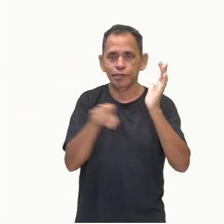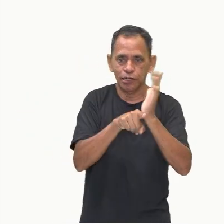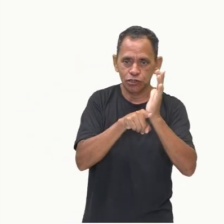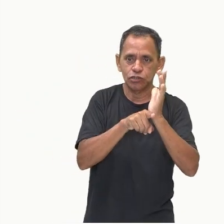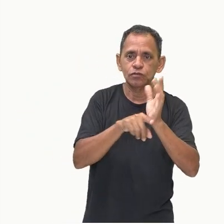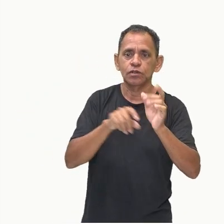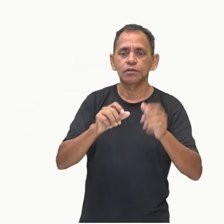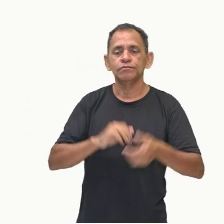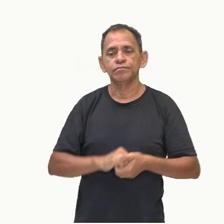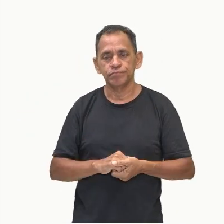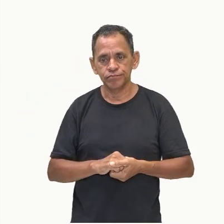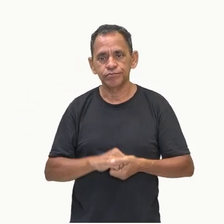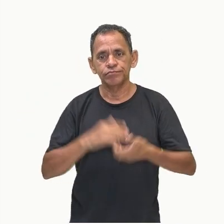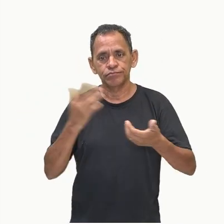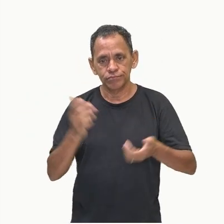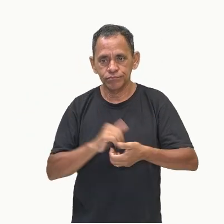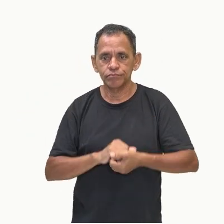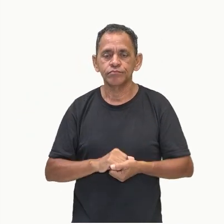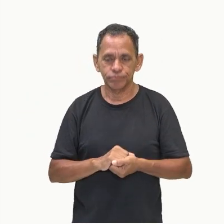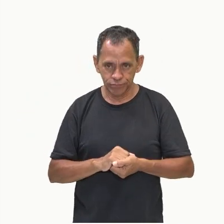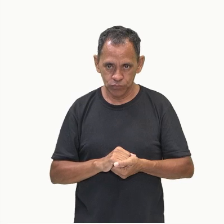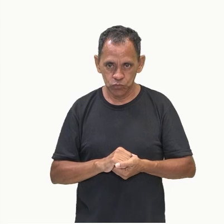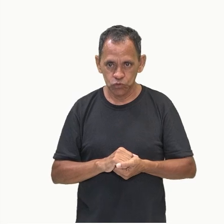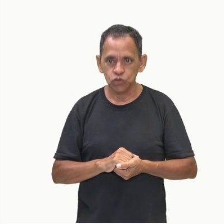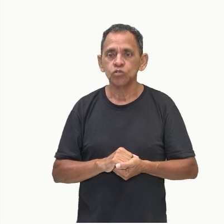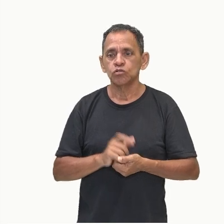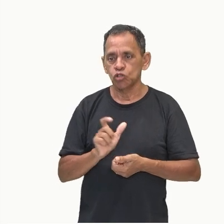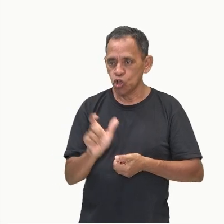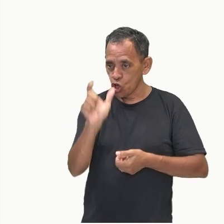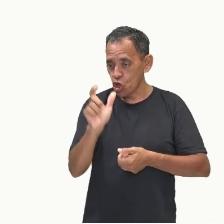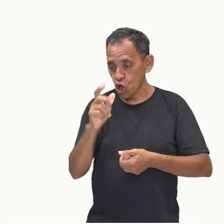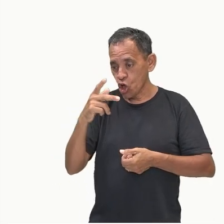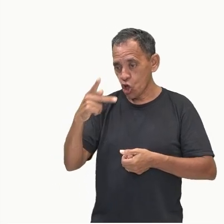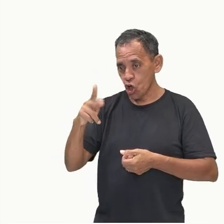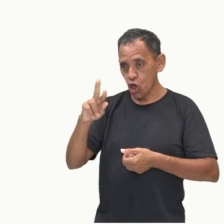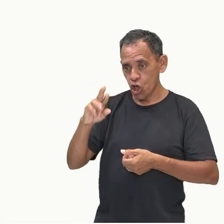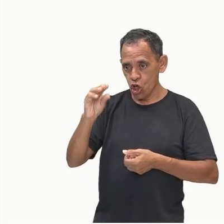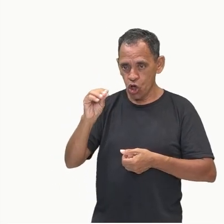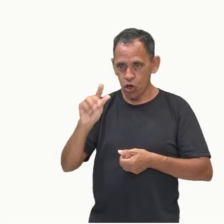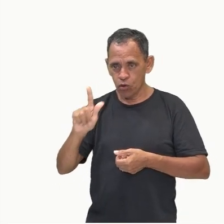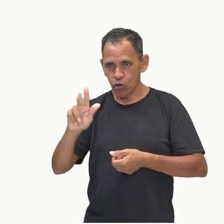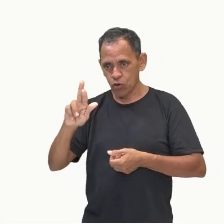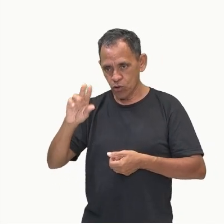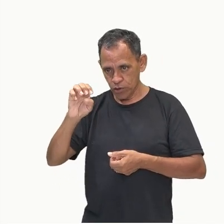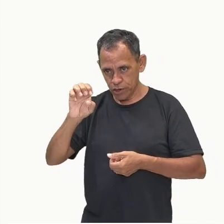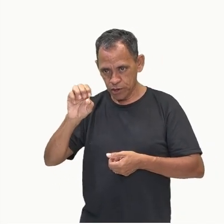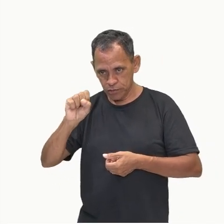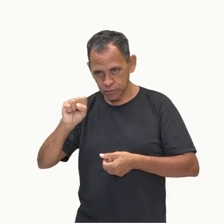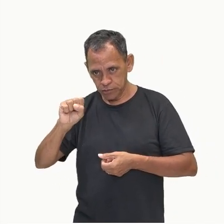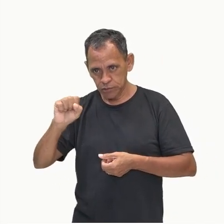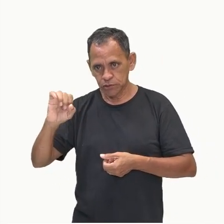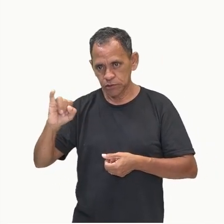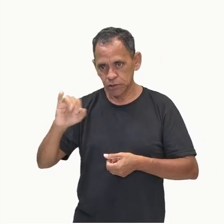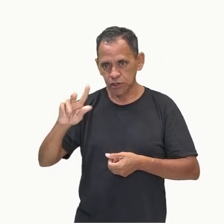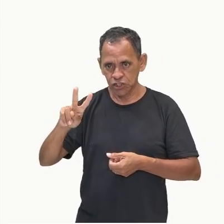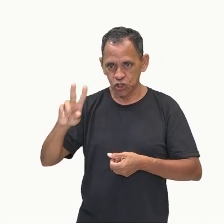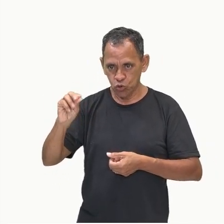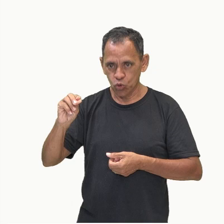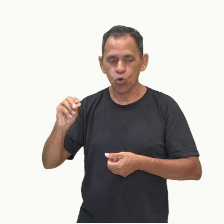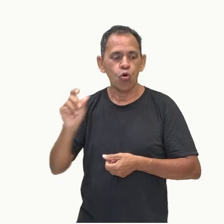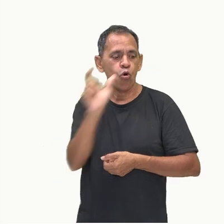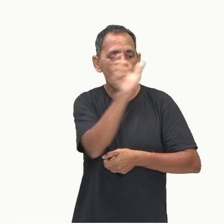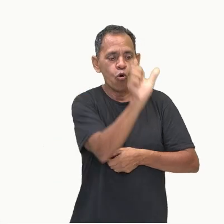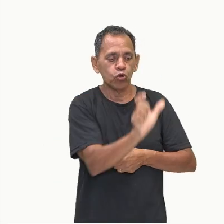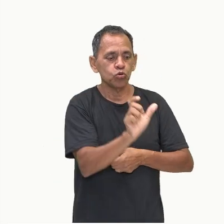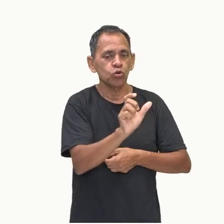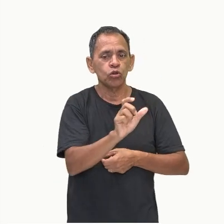estou diante de um movimento retrógrado tá pessoal então muito simples aí o tipo de MOV movimento quando eu estou